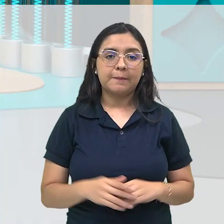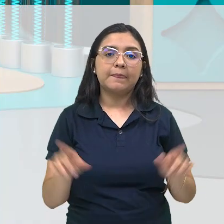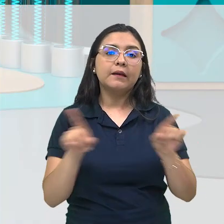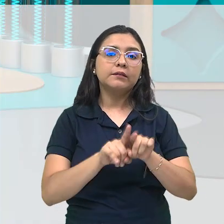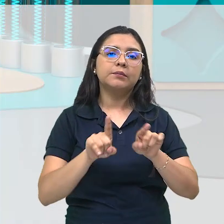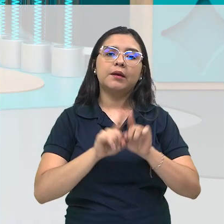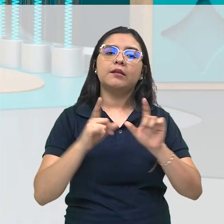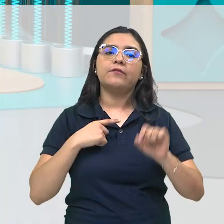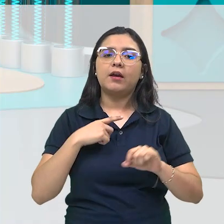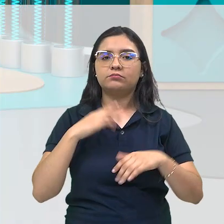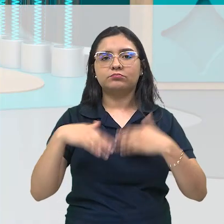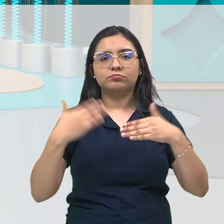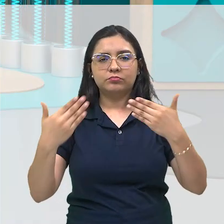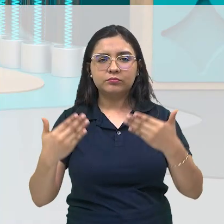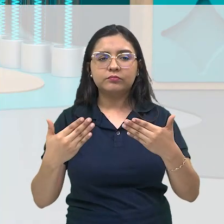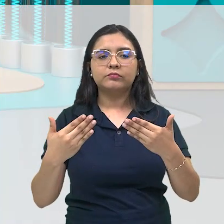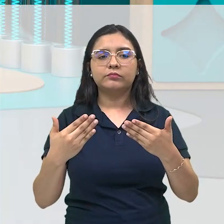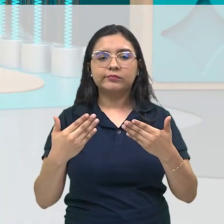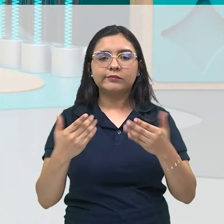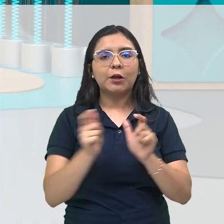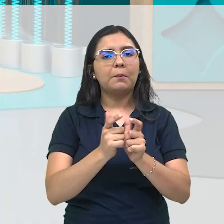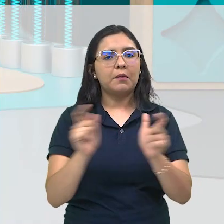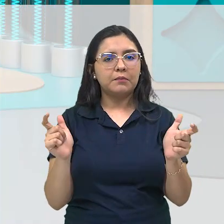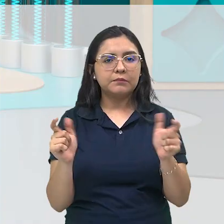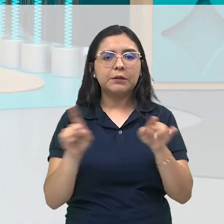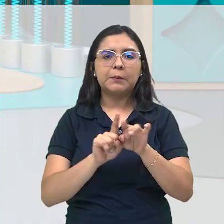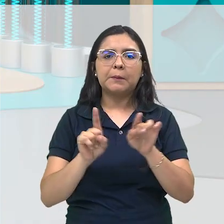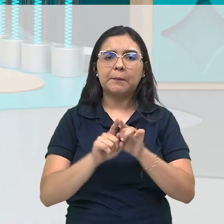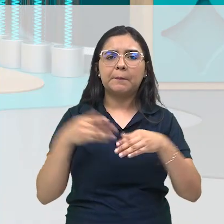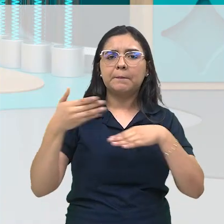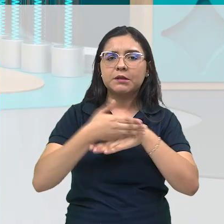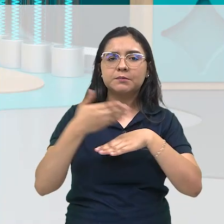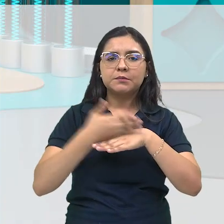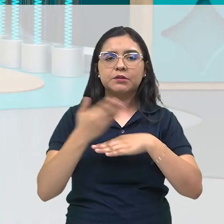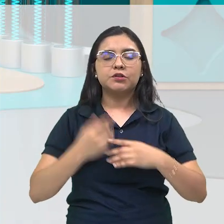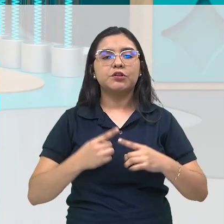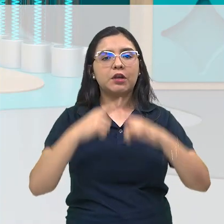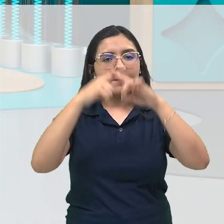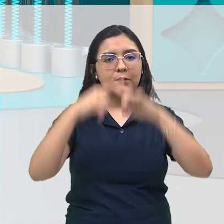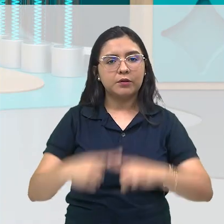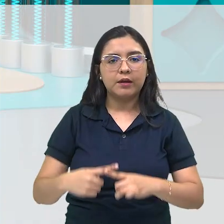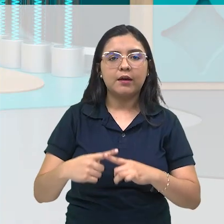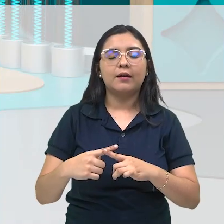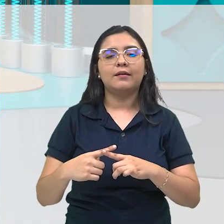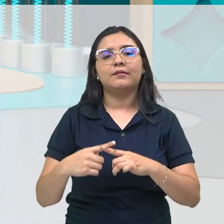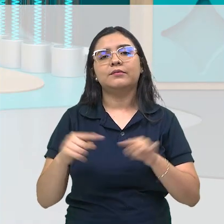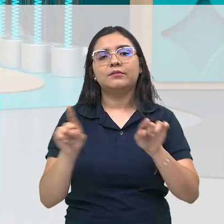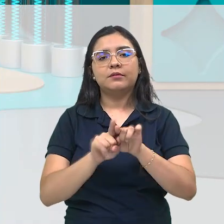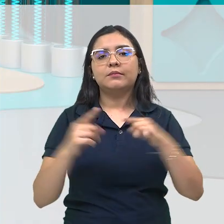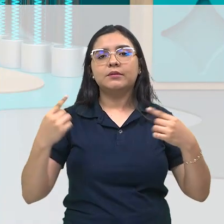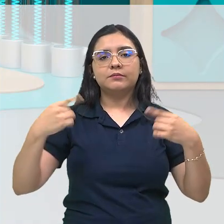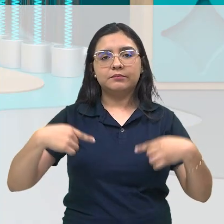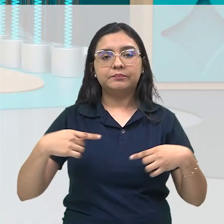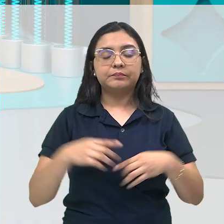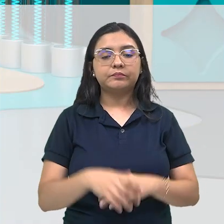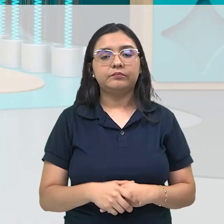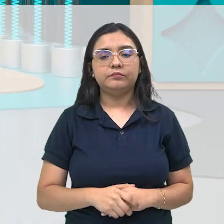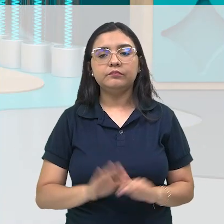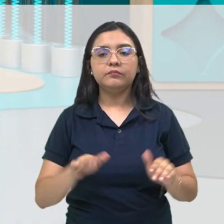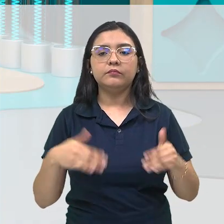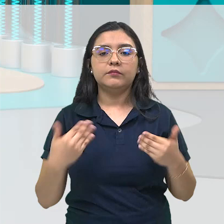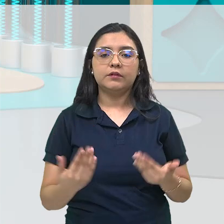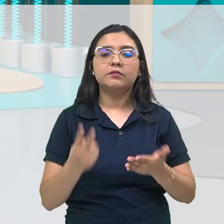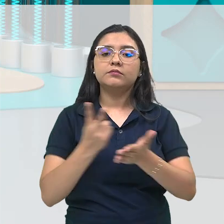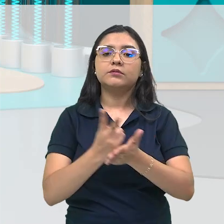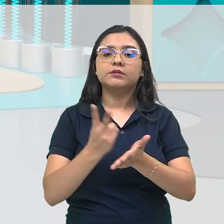aí vai crescendo, vai participando de alguns campeonatos amadores e tudo mais. E cada